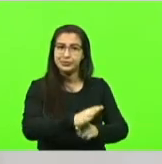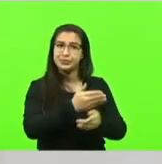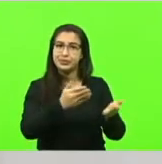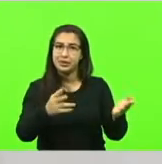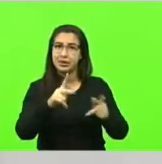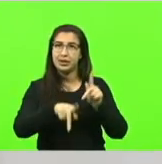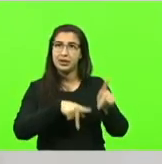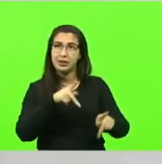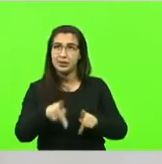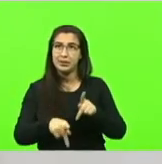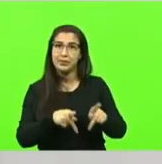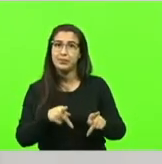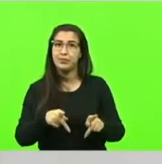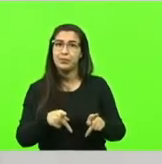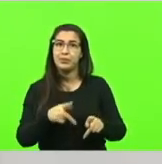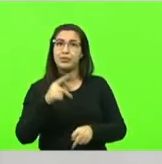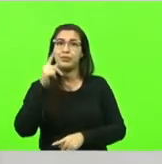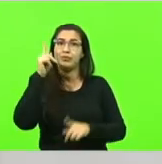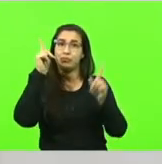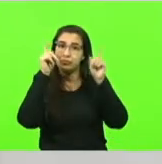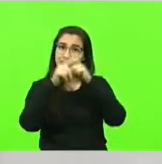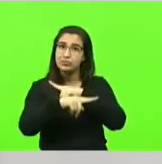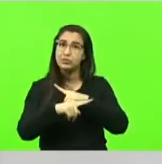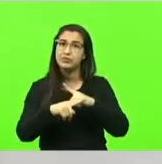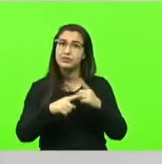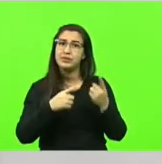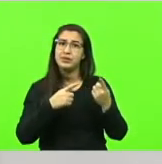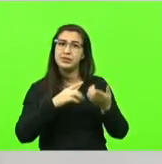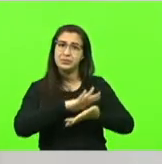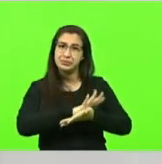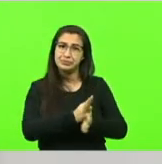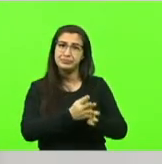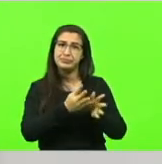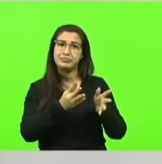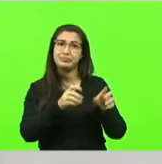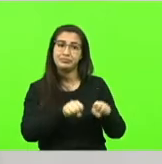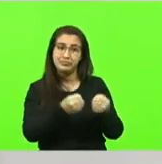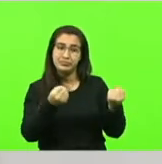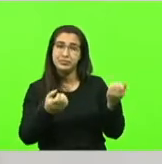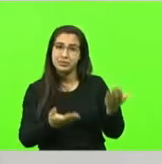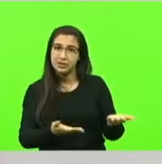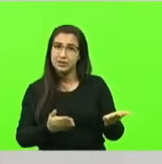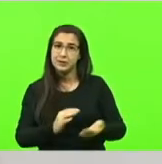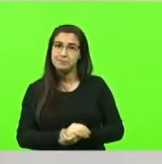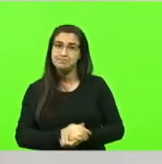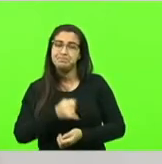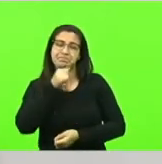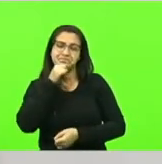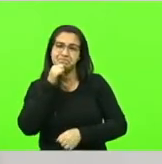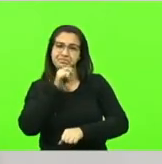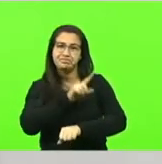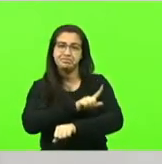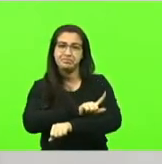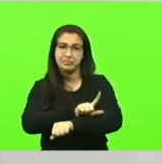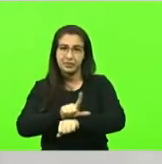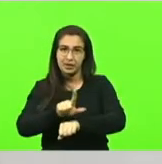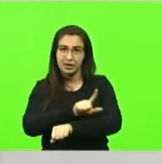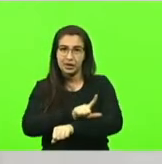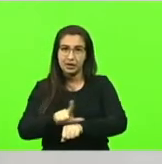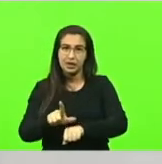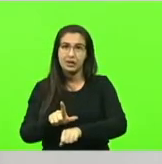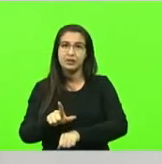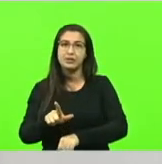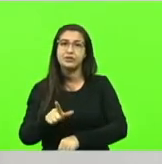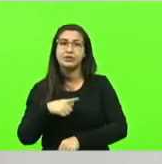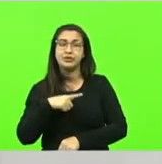aí complica, complica. Por exemplo, Lages, nós temos aqui